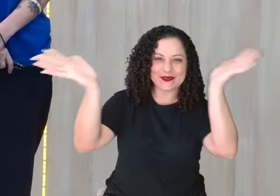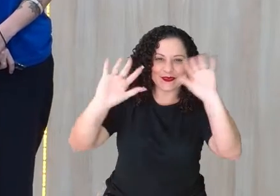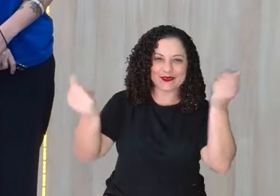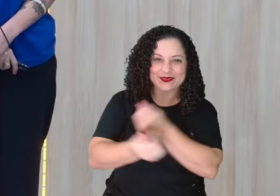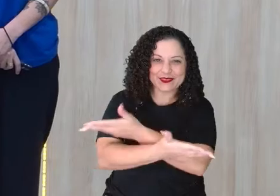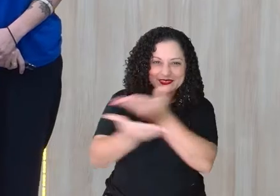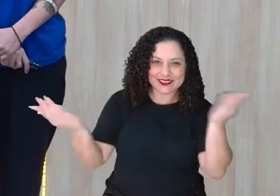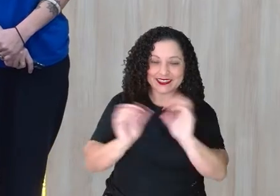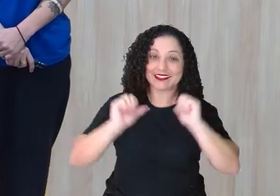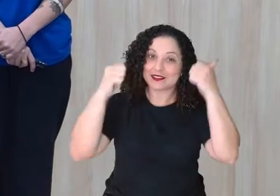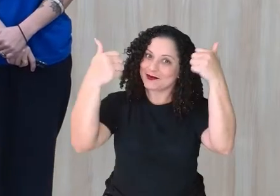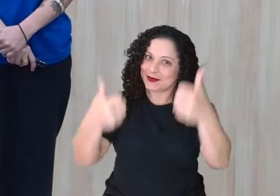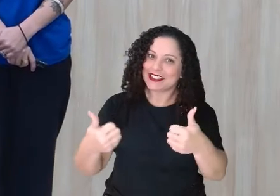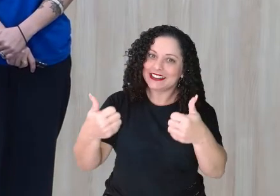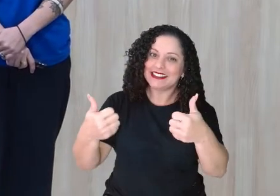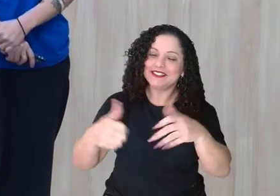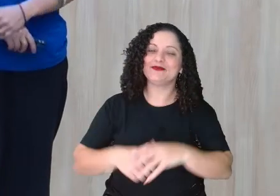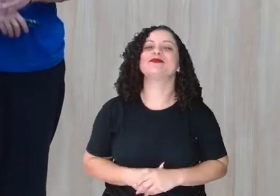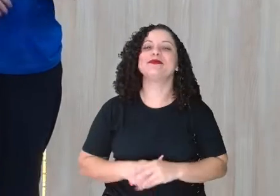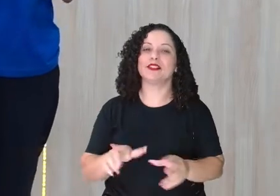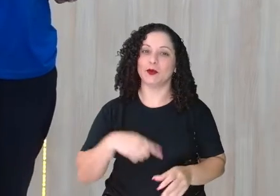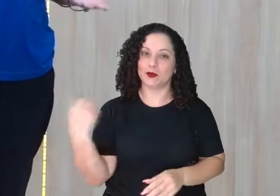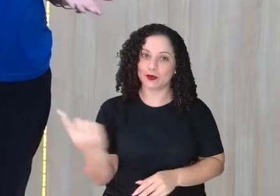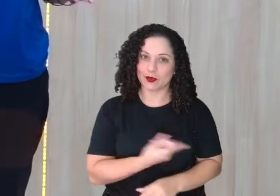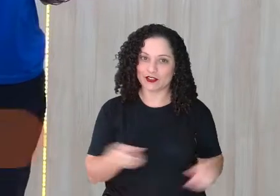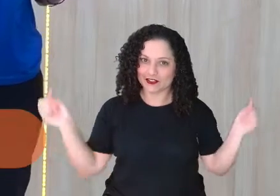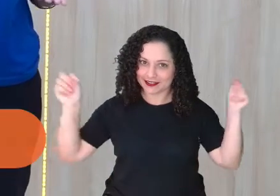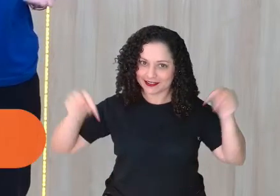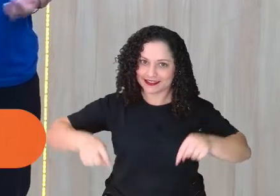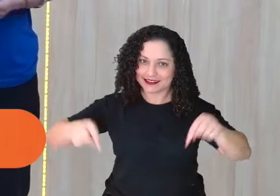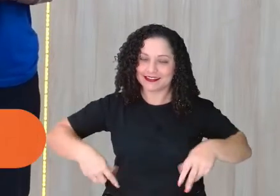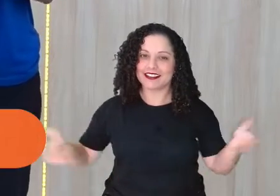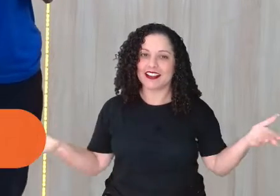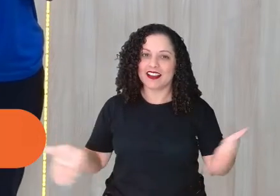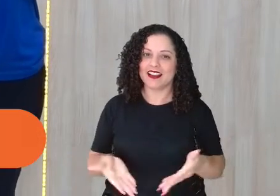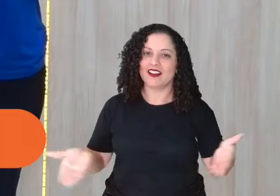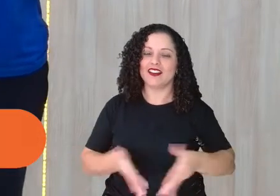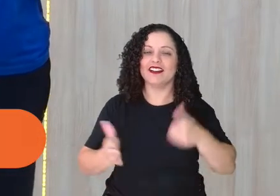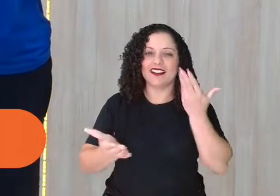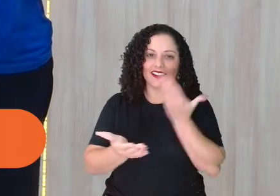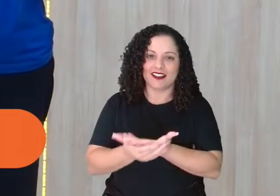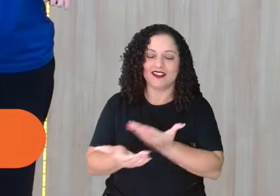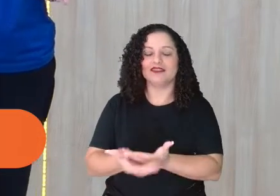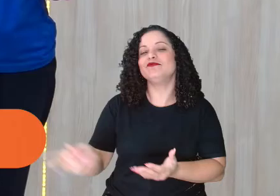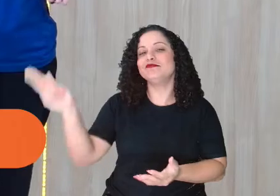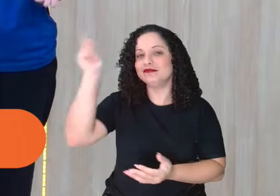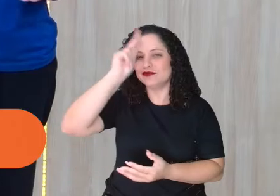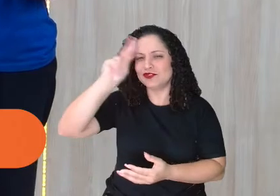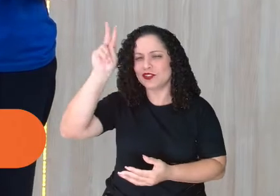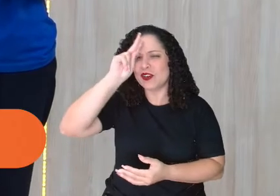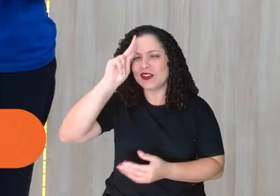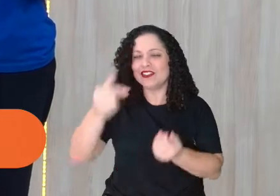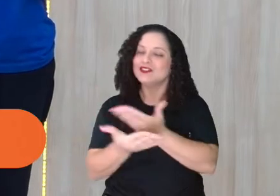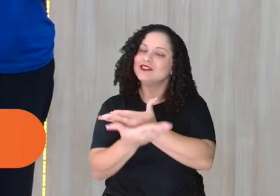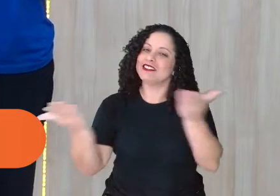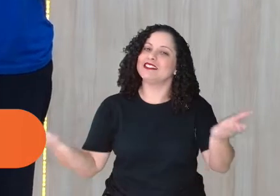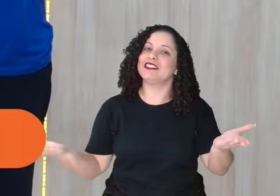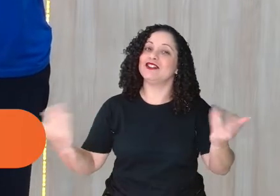Olá pessoal, tudo bem com vocês? Estamos aqui novamente para mais uma aula de história aí com a turma